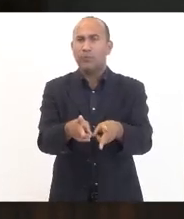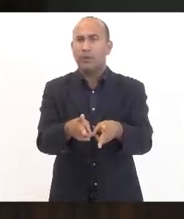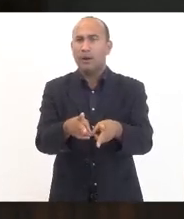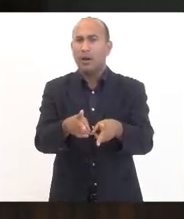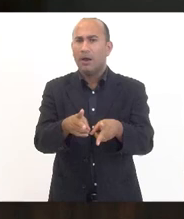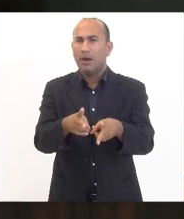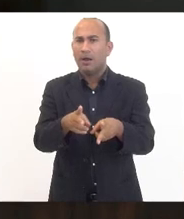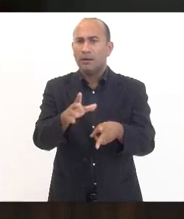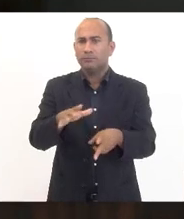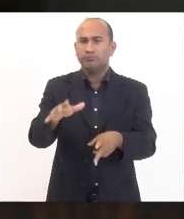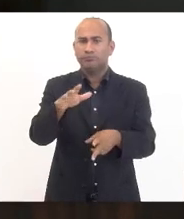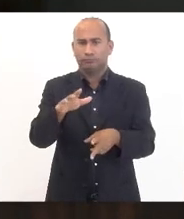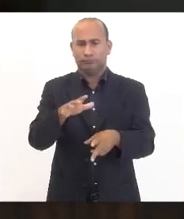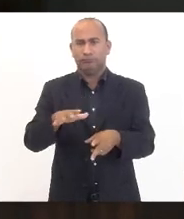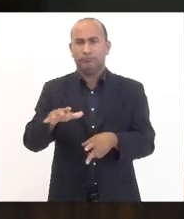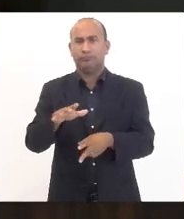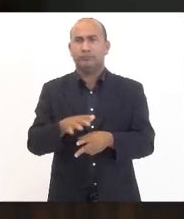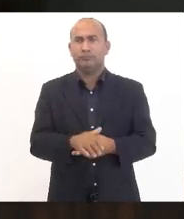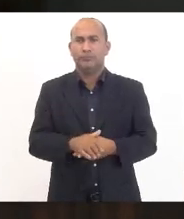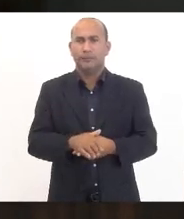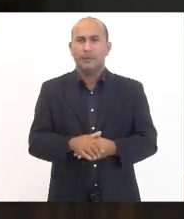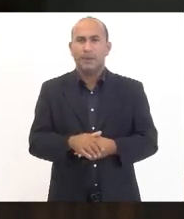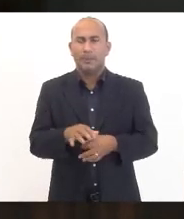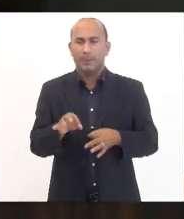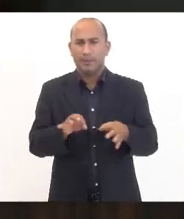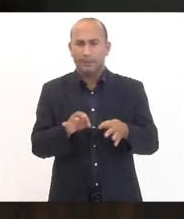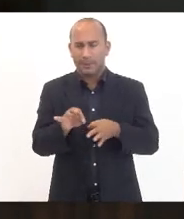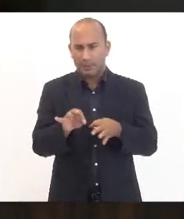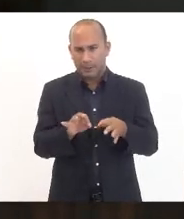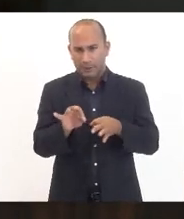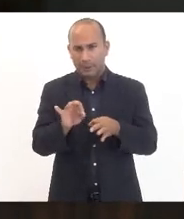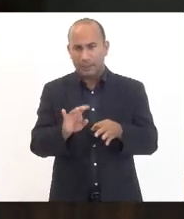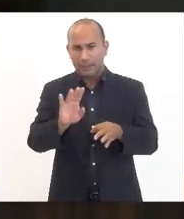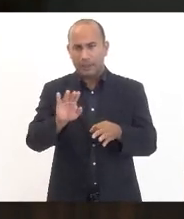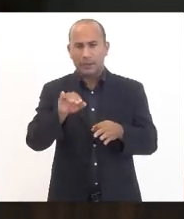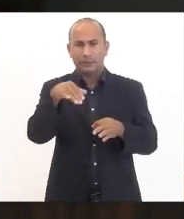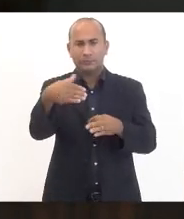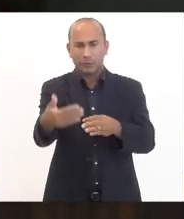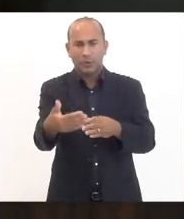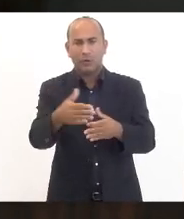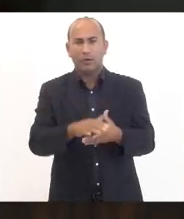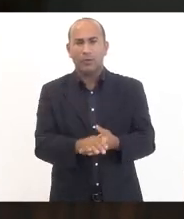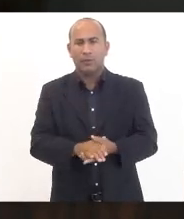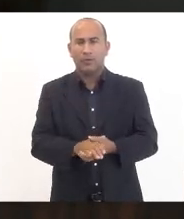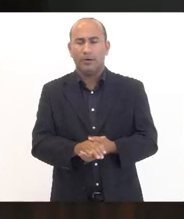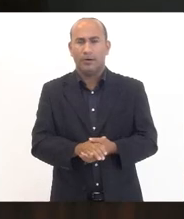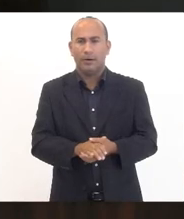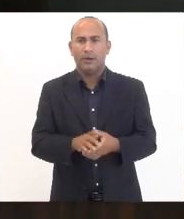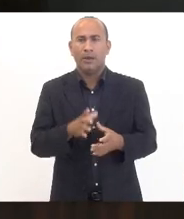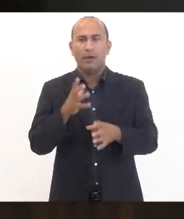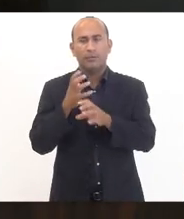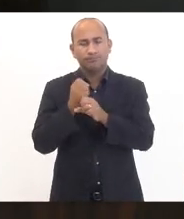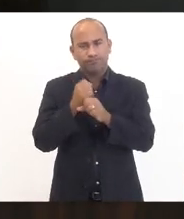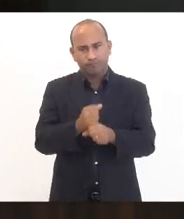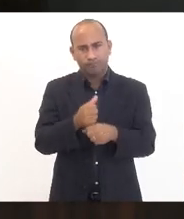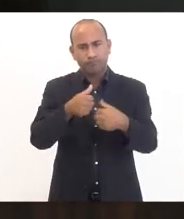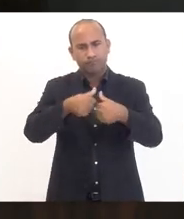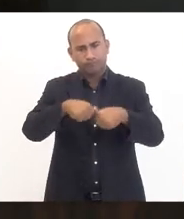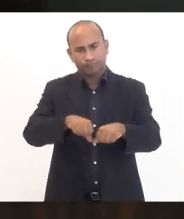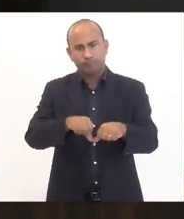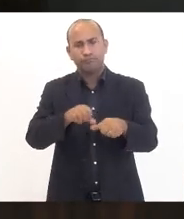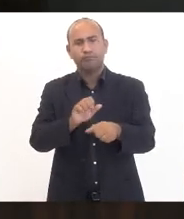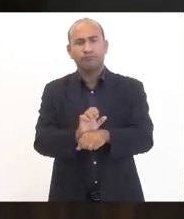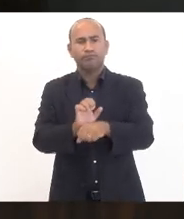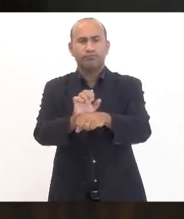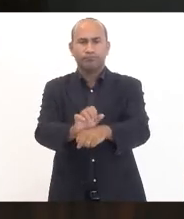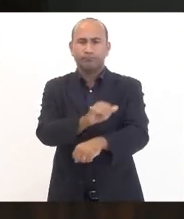do Estado, com o cargo de analista de controle externo, área do controle externo do quadro permanente do Tribunal de Contas do Estado do Rio de Janeiro e da Outras